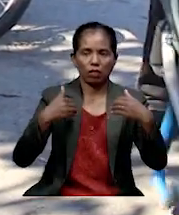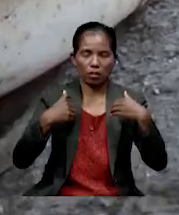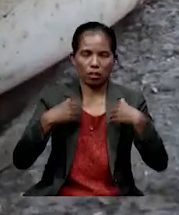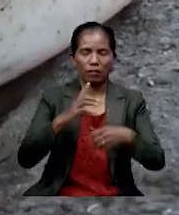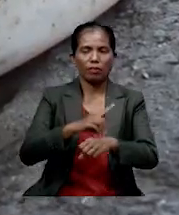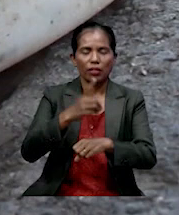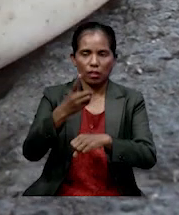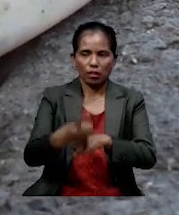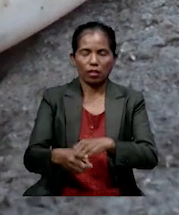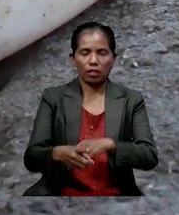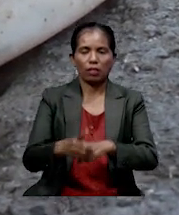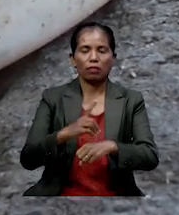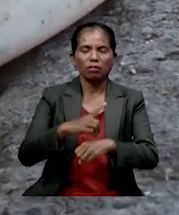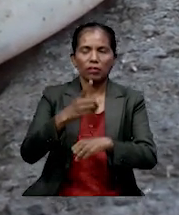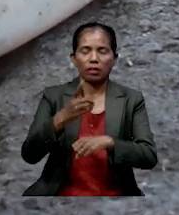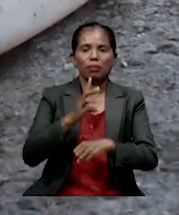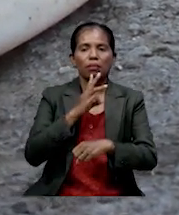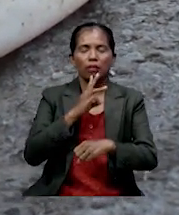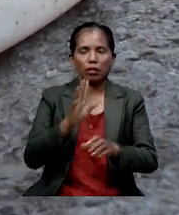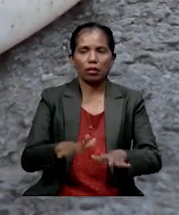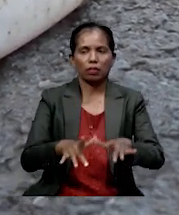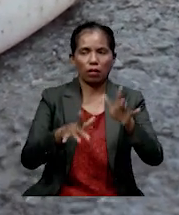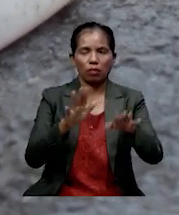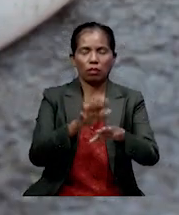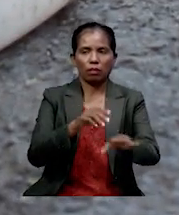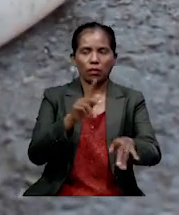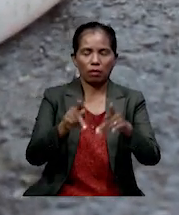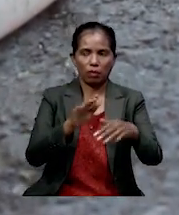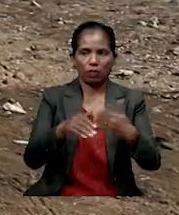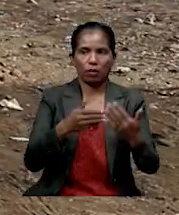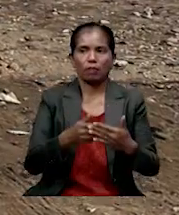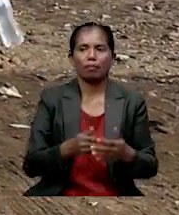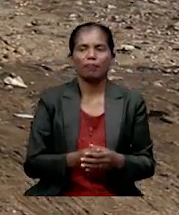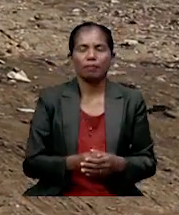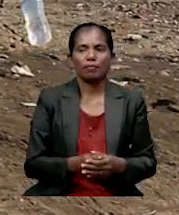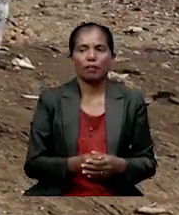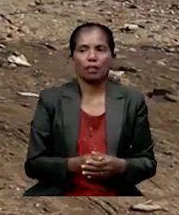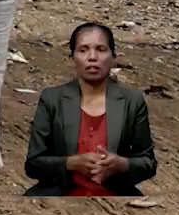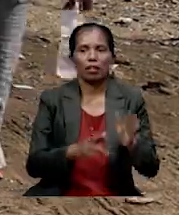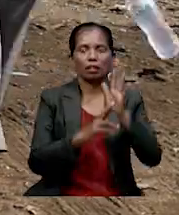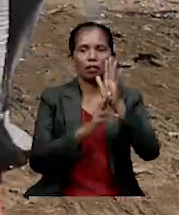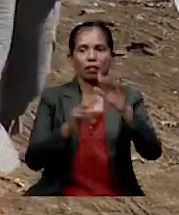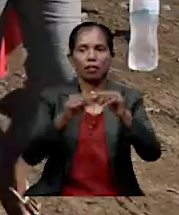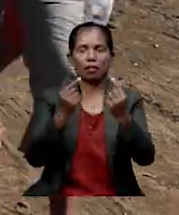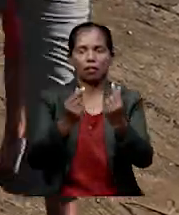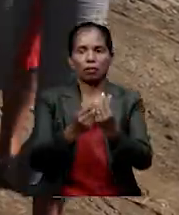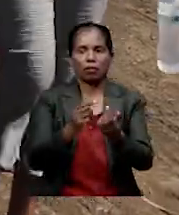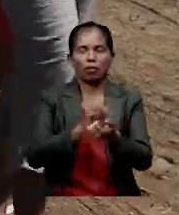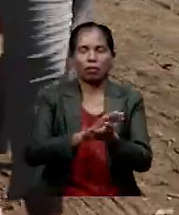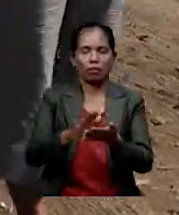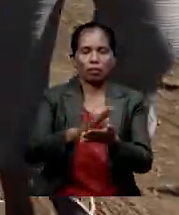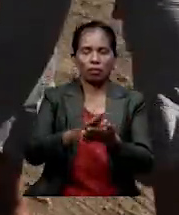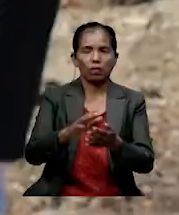ia tempo udan afeta hikas ba komendar sira. Ho situasaun nebe acontece representante ekipa sanemento husi